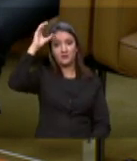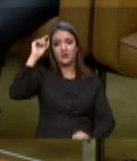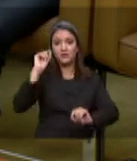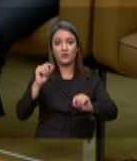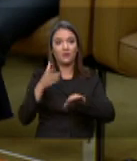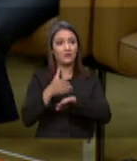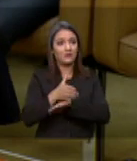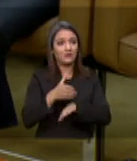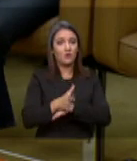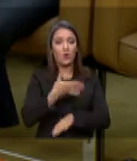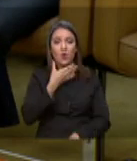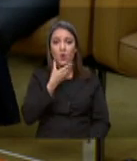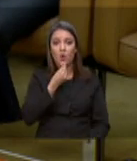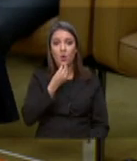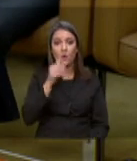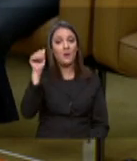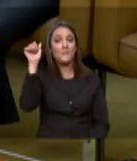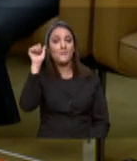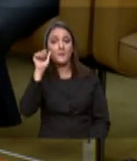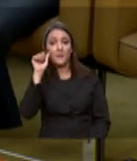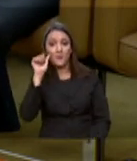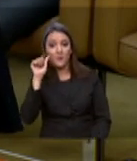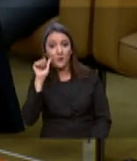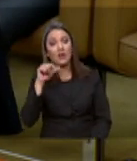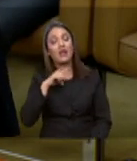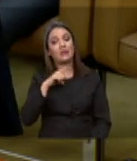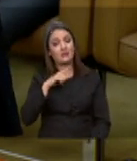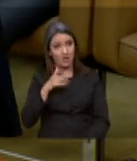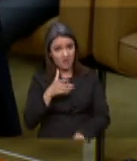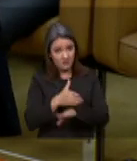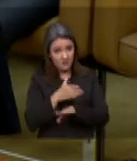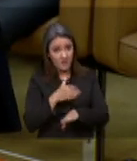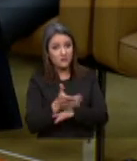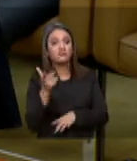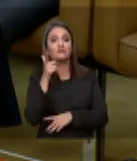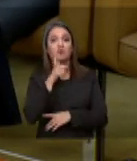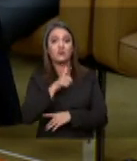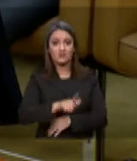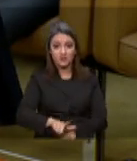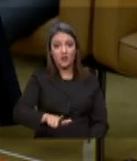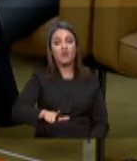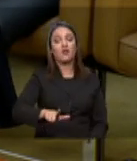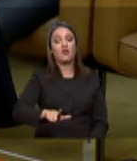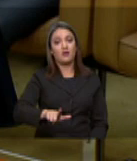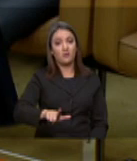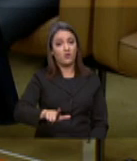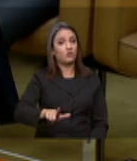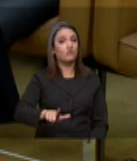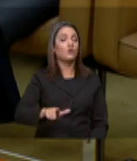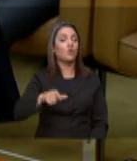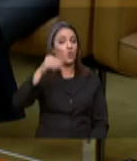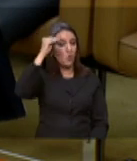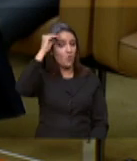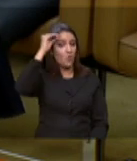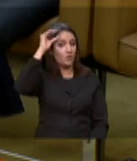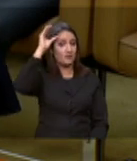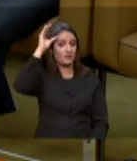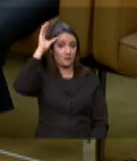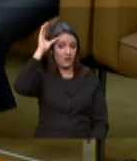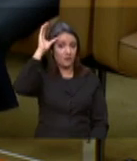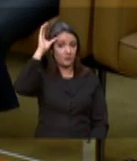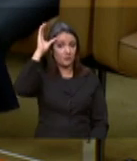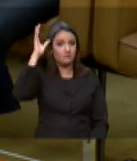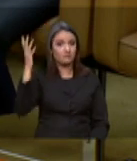mulheres têm acesso ao conhecimento. Agora, a